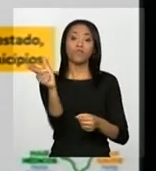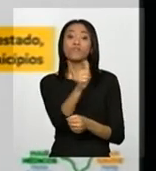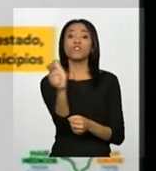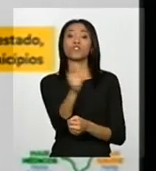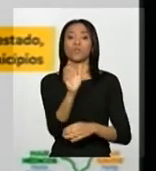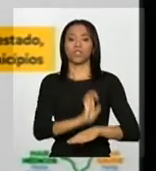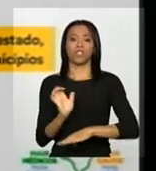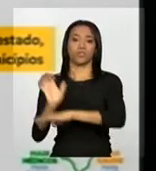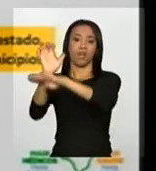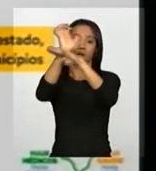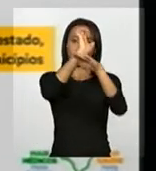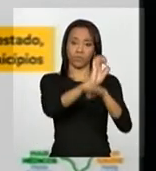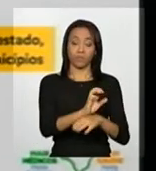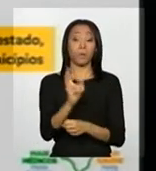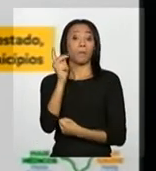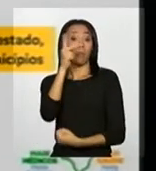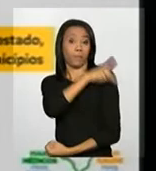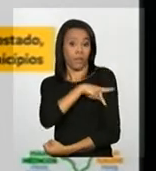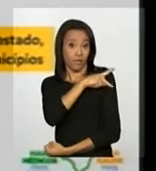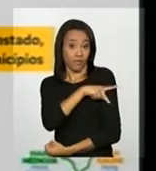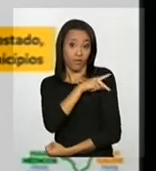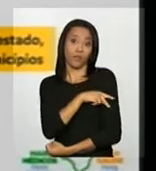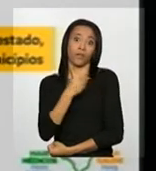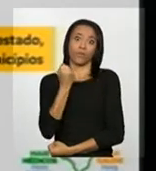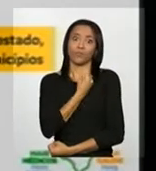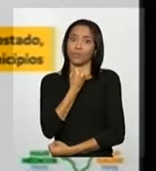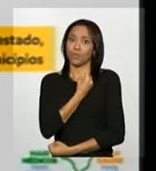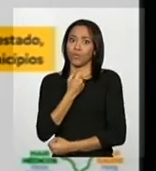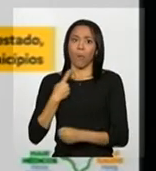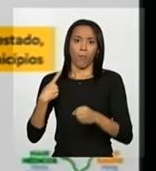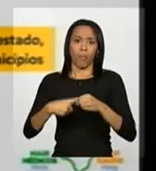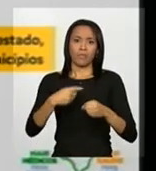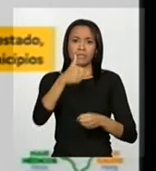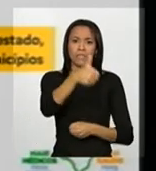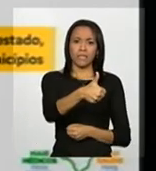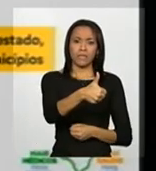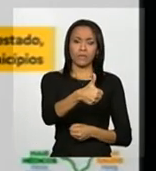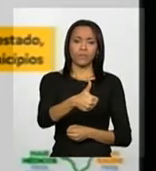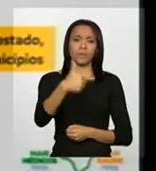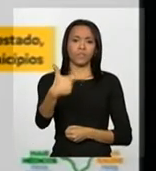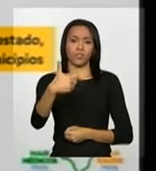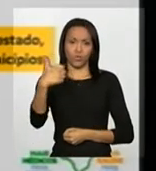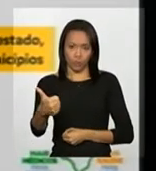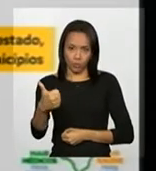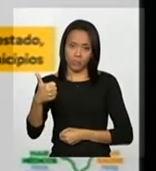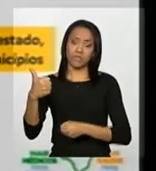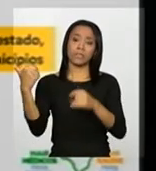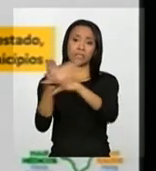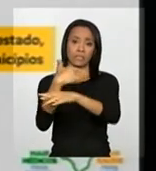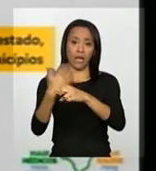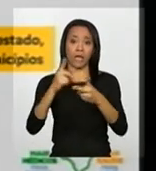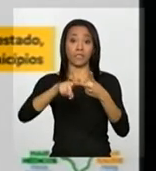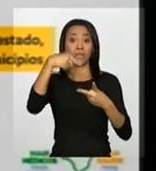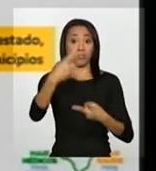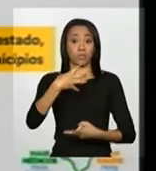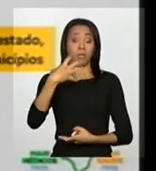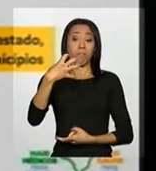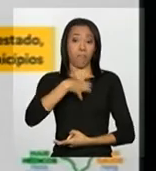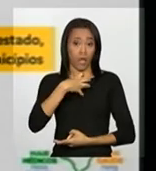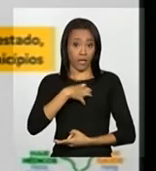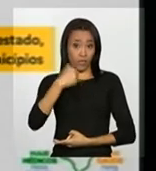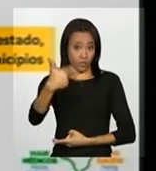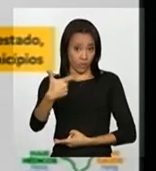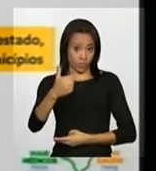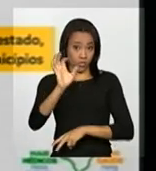eh o Piauí tem um maior número de cidades com 121 cidades A Bahia é o segundo estado com